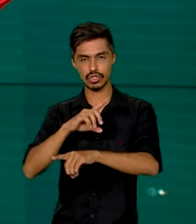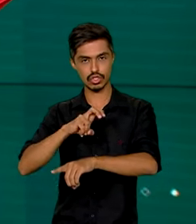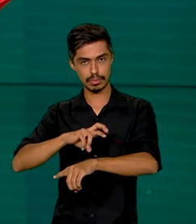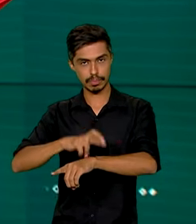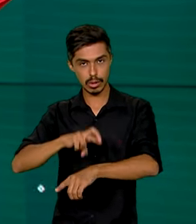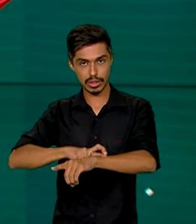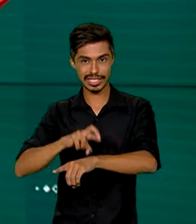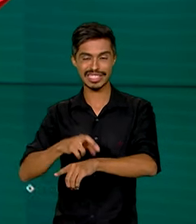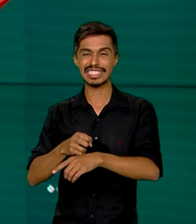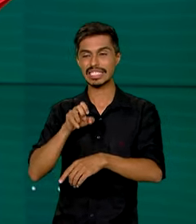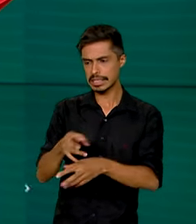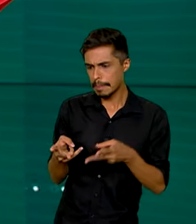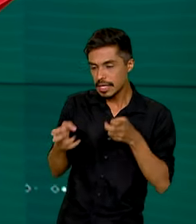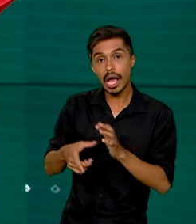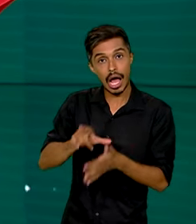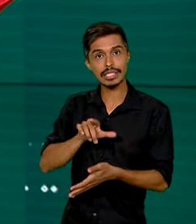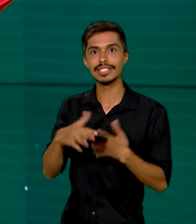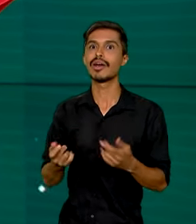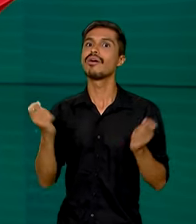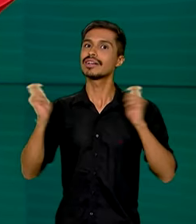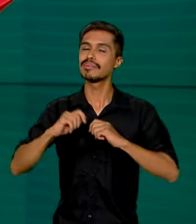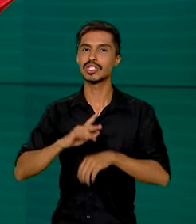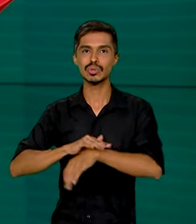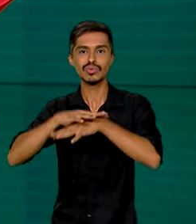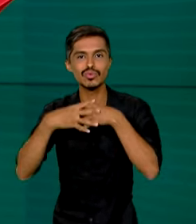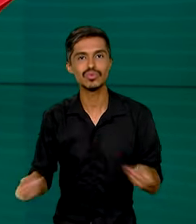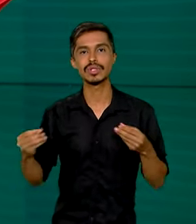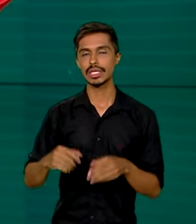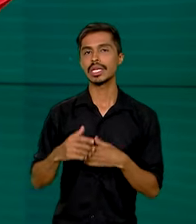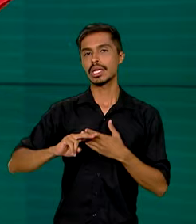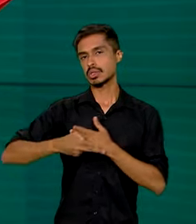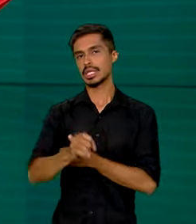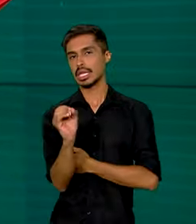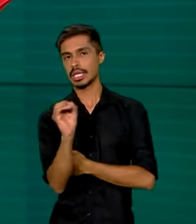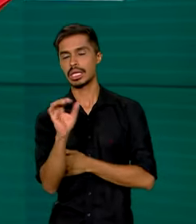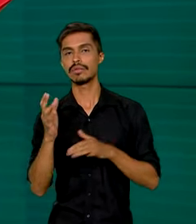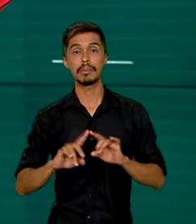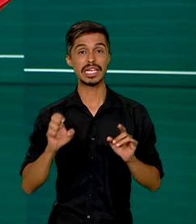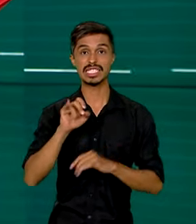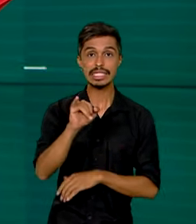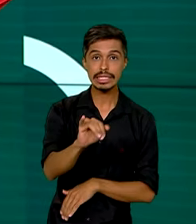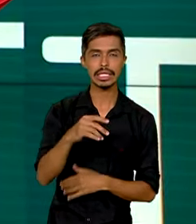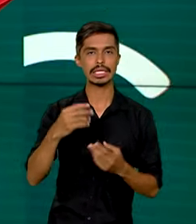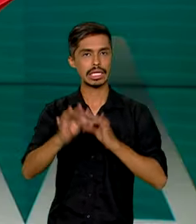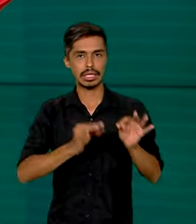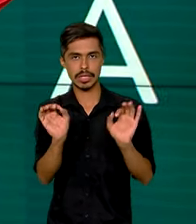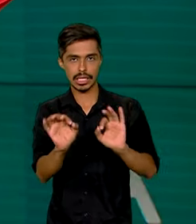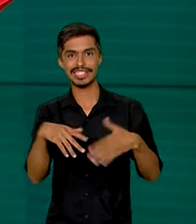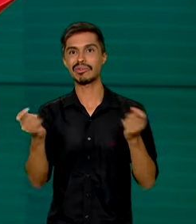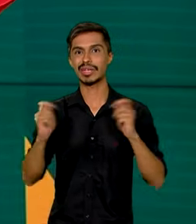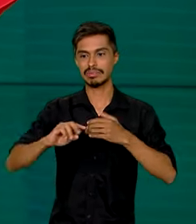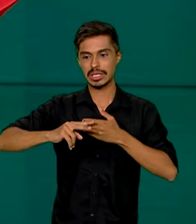diagnosticada precocemente, tem uma chance alta de cura e não deixa sequelas. Mas, se não for tratado logo, pode avançar